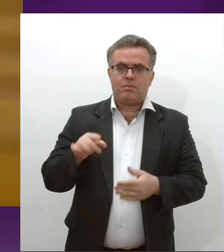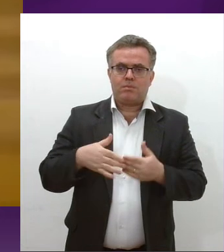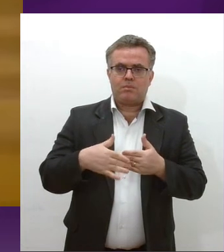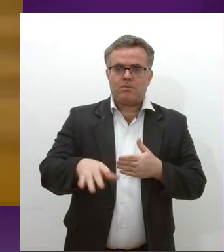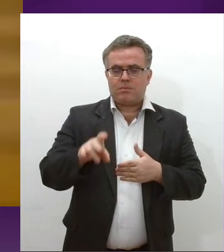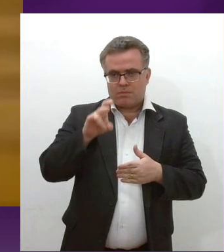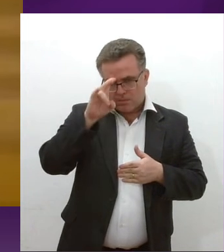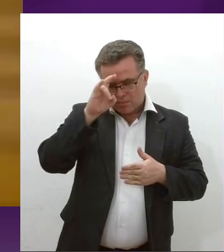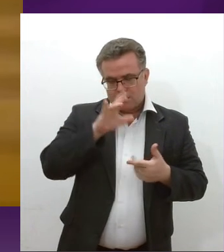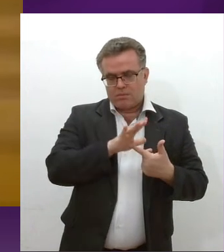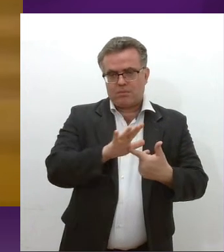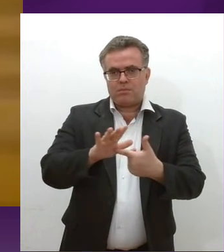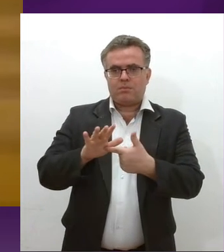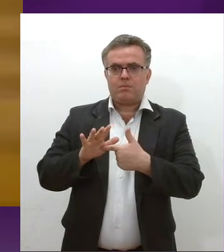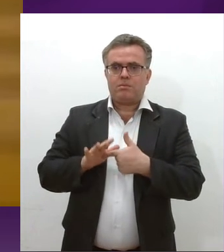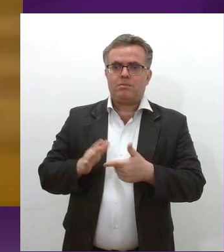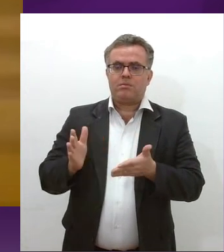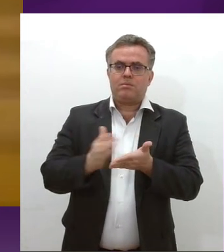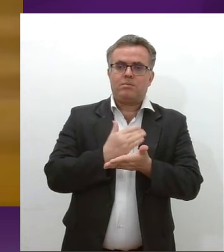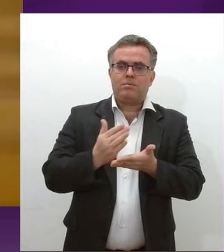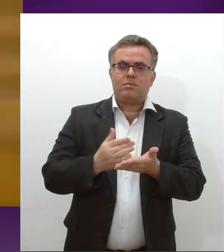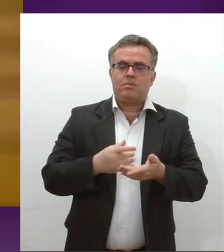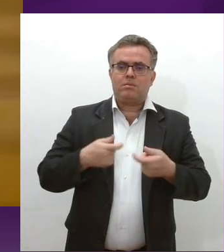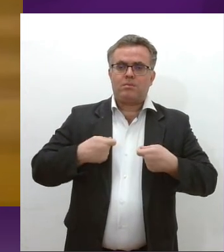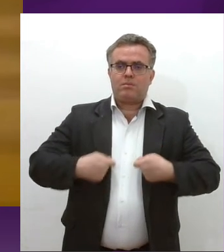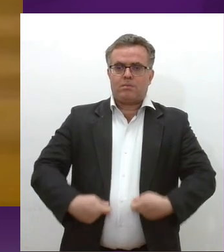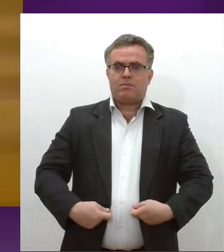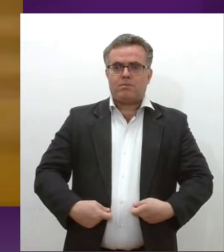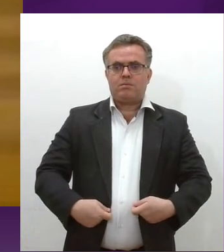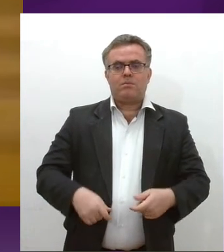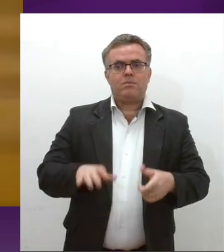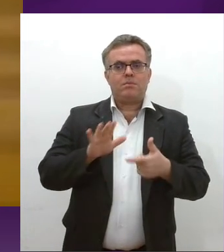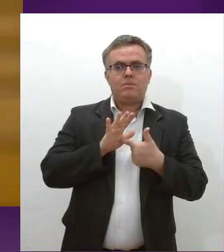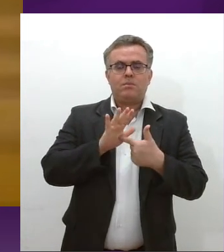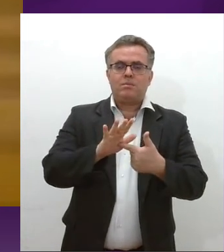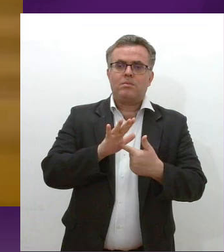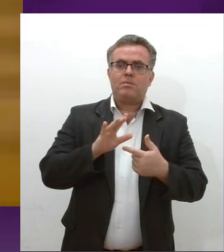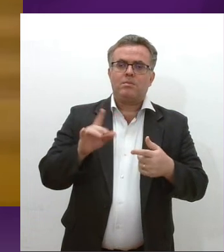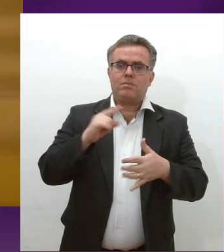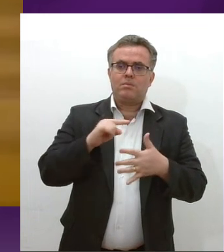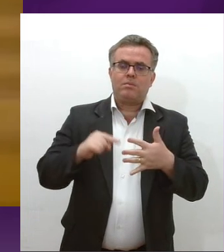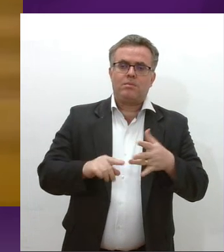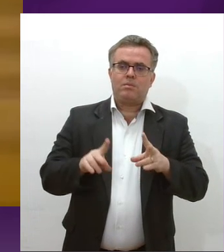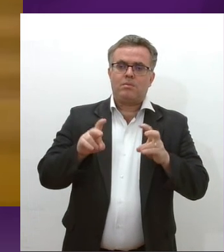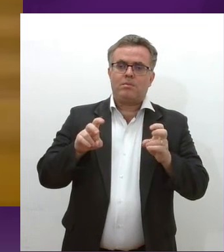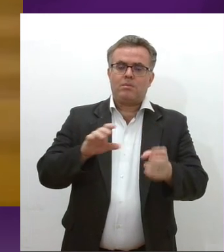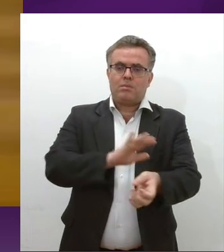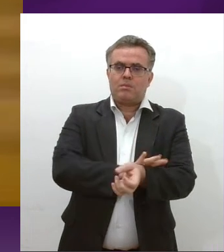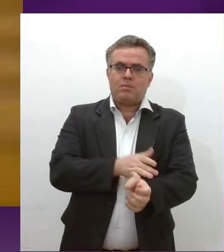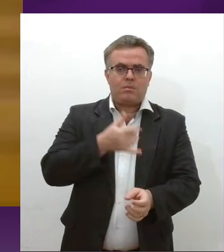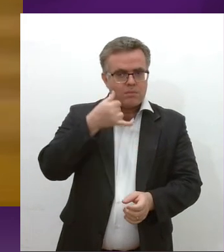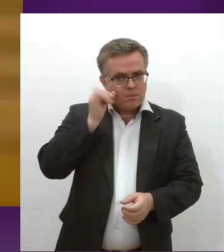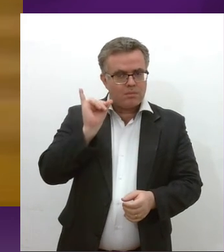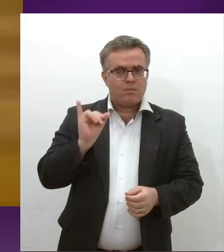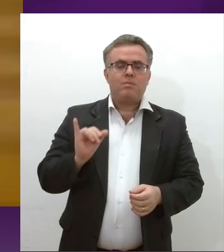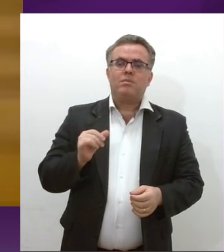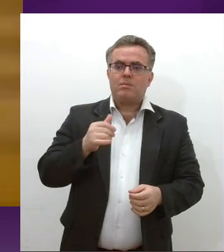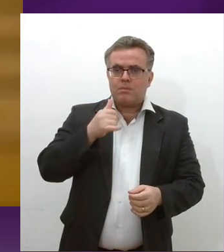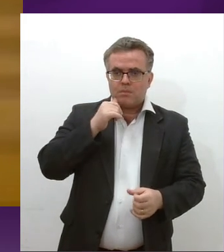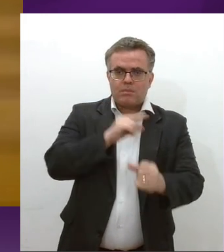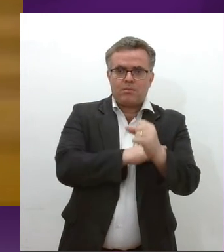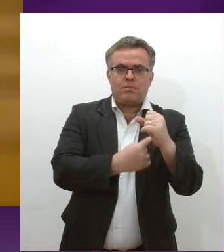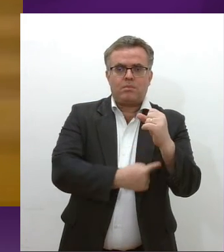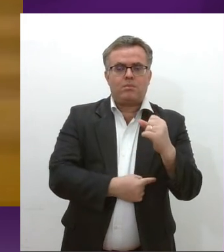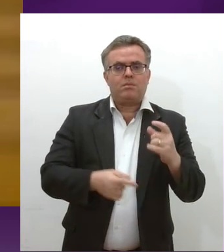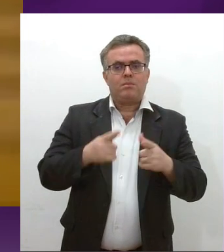o livro A Vestida, com 15 contos que traz temas como o antirracismo, o feminismo e os problemas sociais